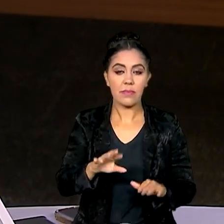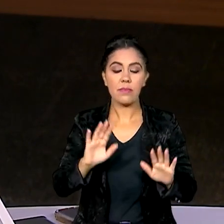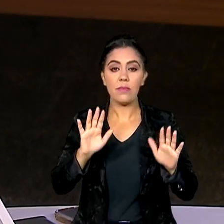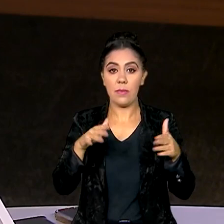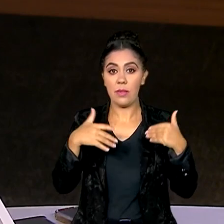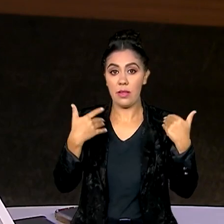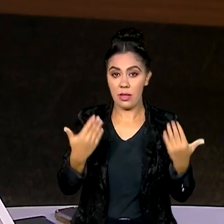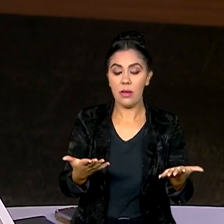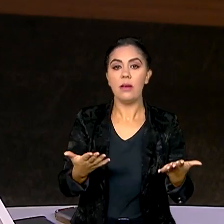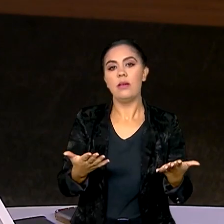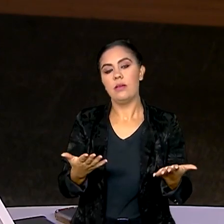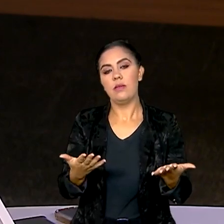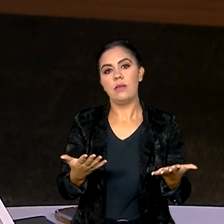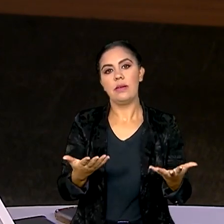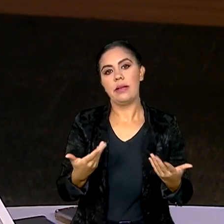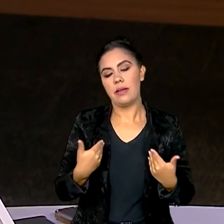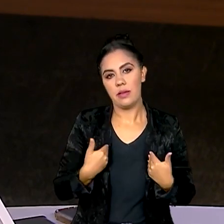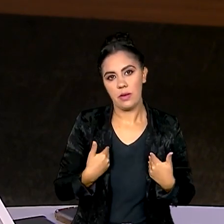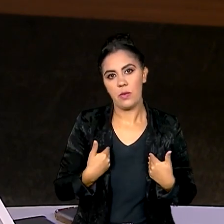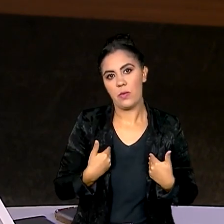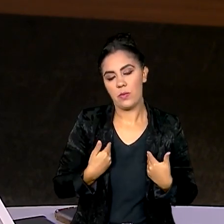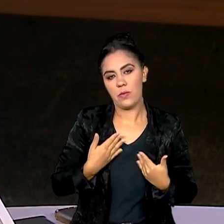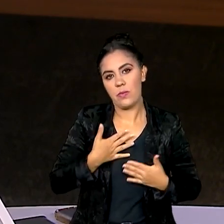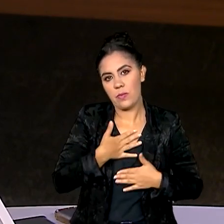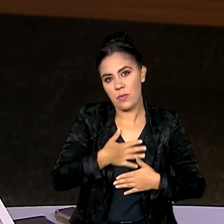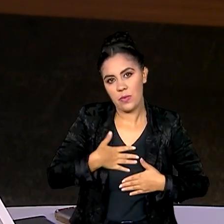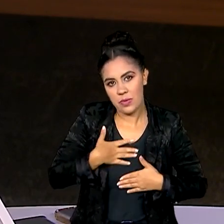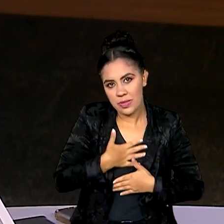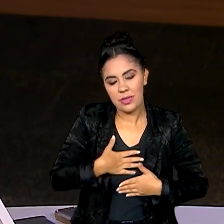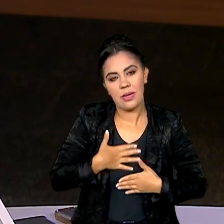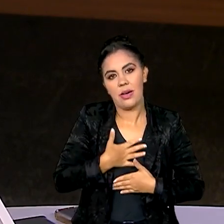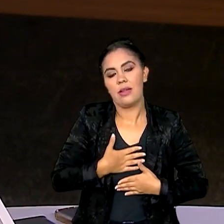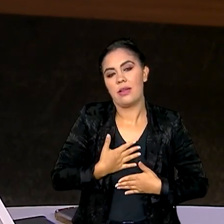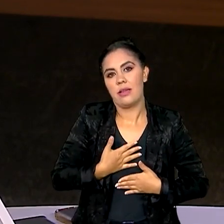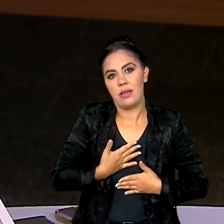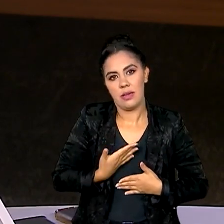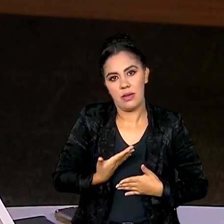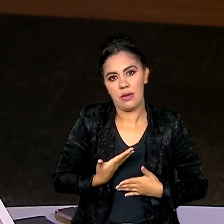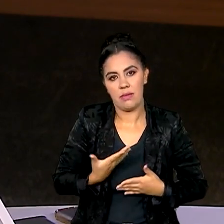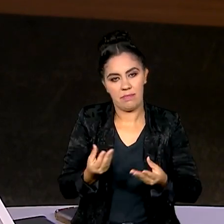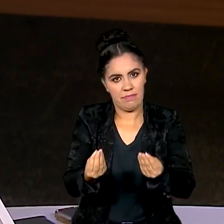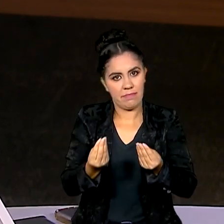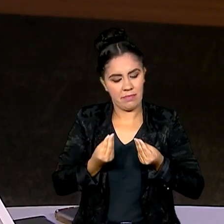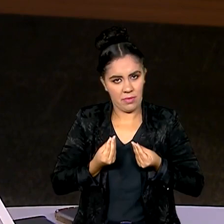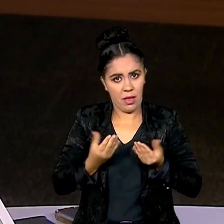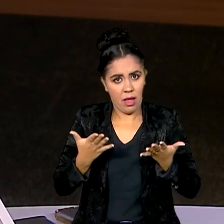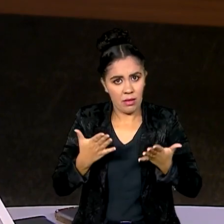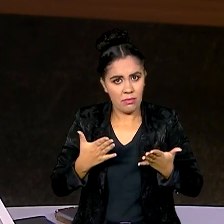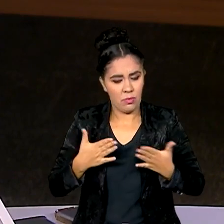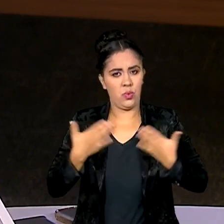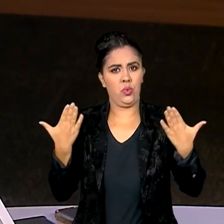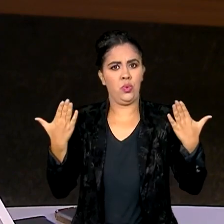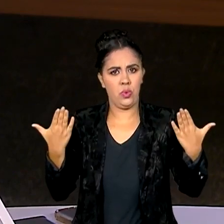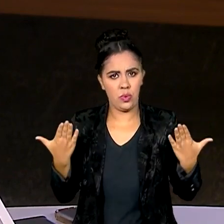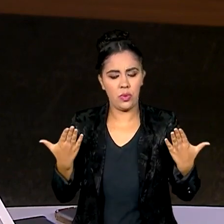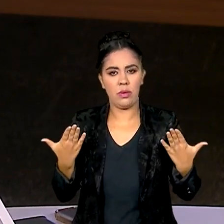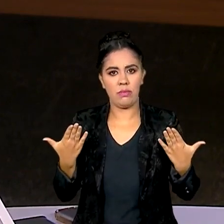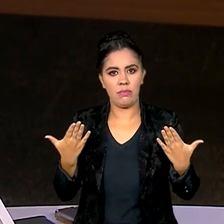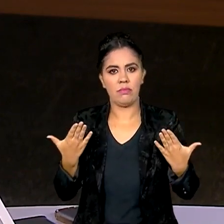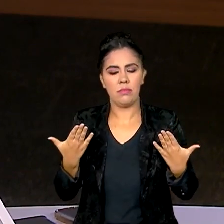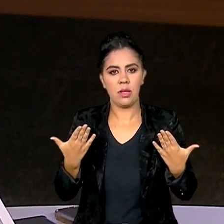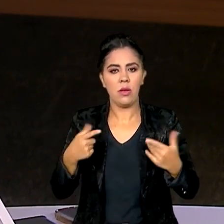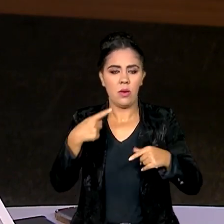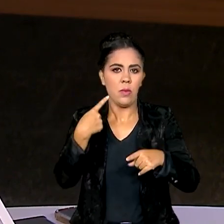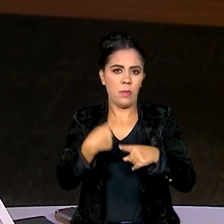dizer. Olha, eu primeiro quero me mostrar aqui surpreso, perplexo com o que eu sei